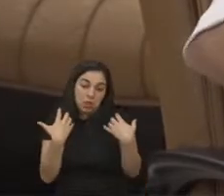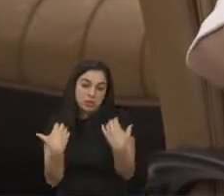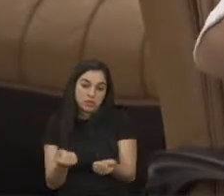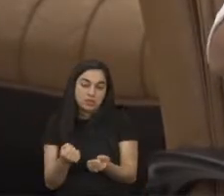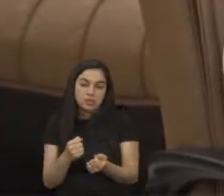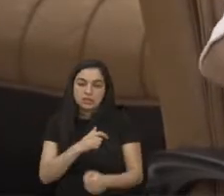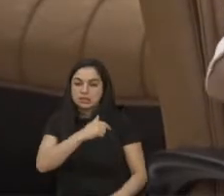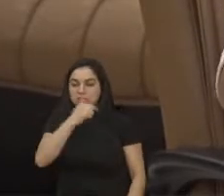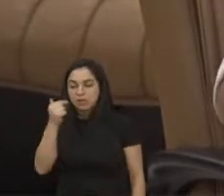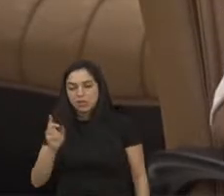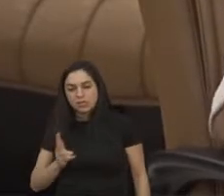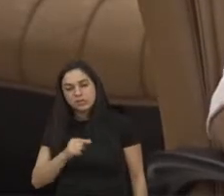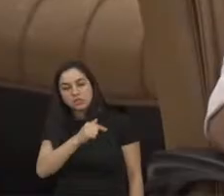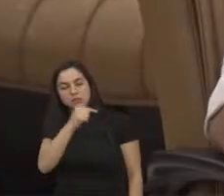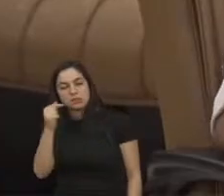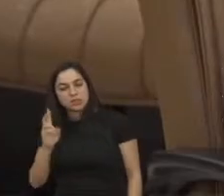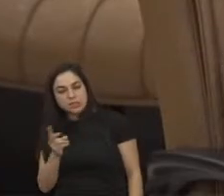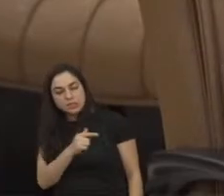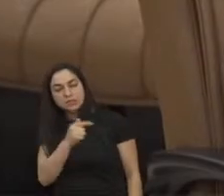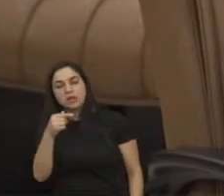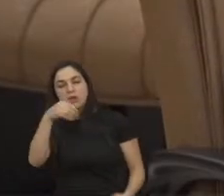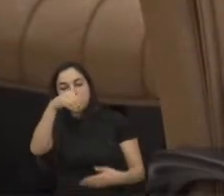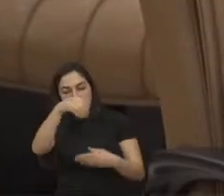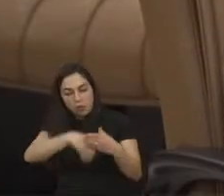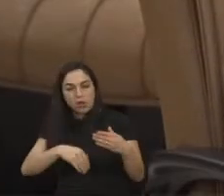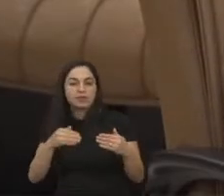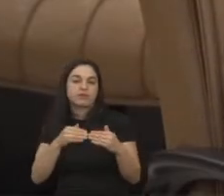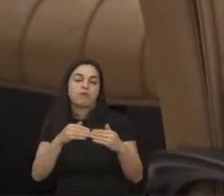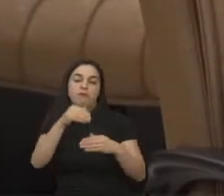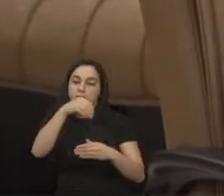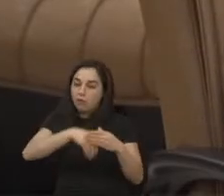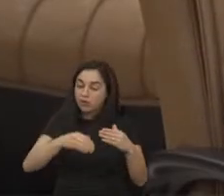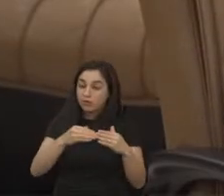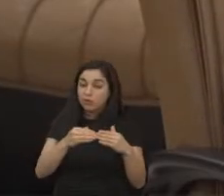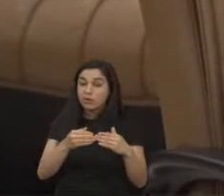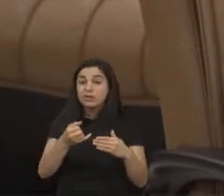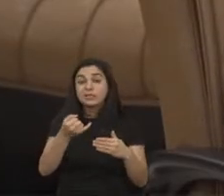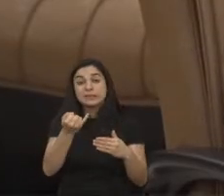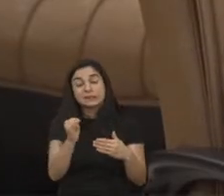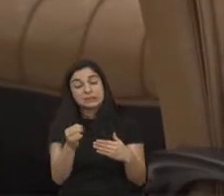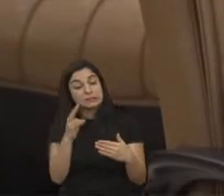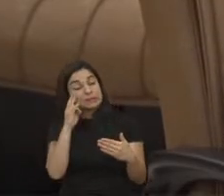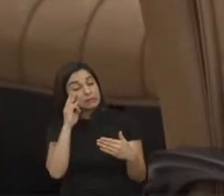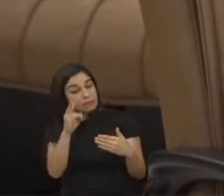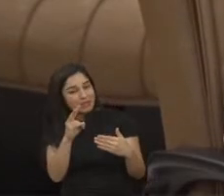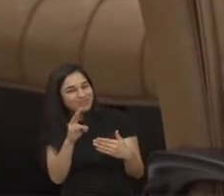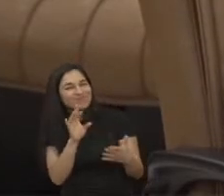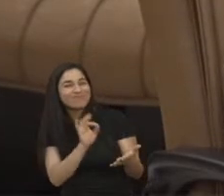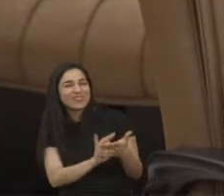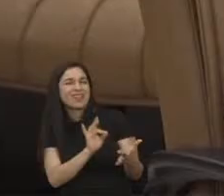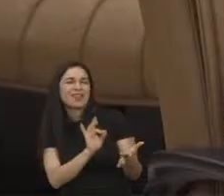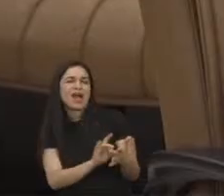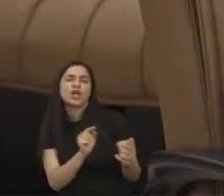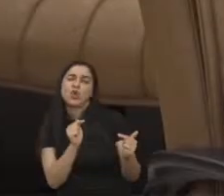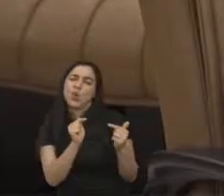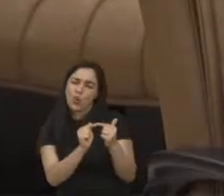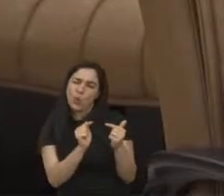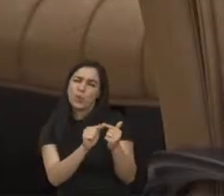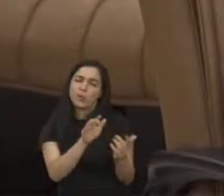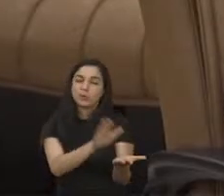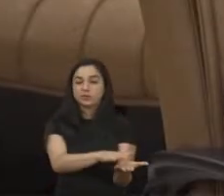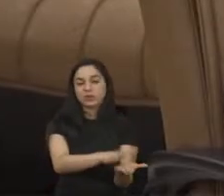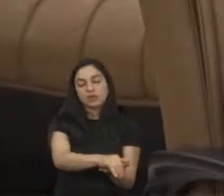após semana a gente está votando aqui a favor, é um modelo que funciona para Jacareí. Porque senão daqui a pouco a gente vai estar